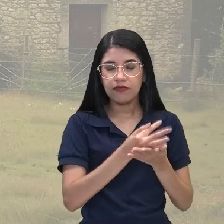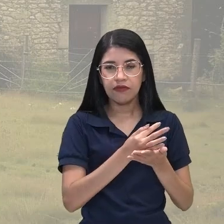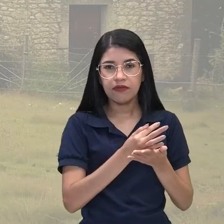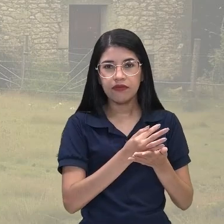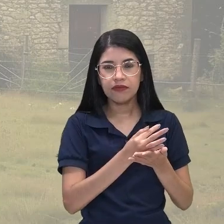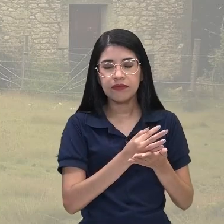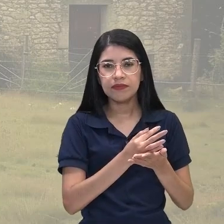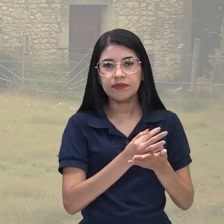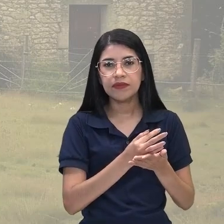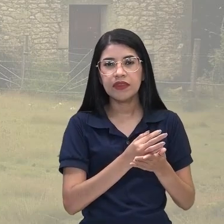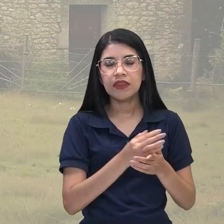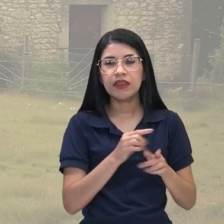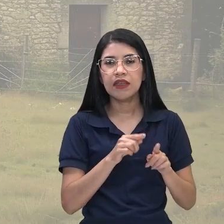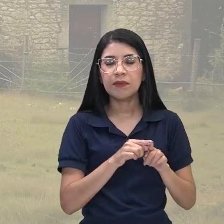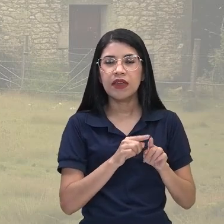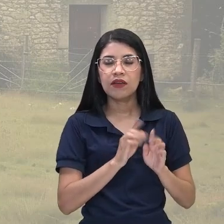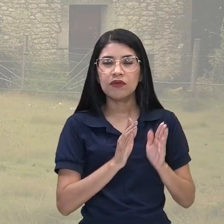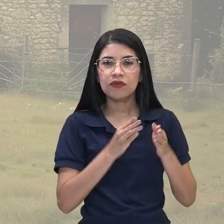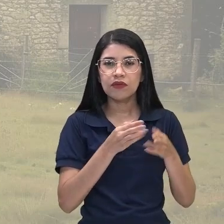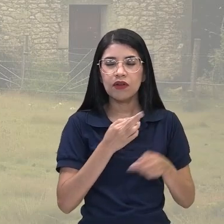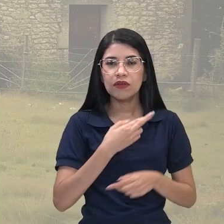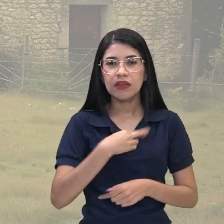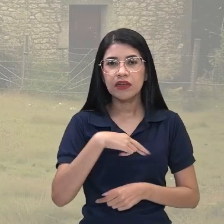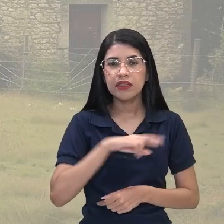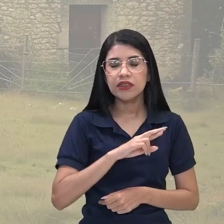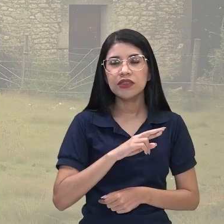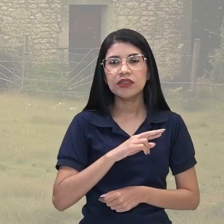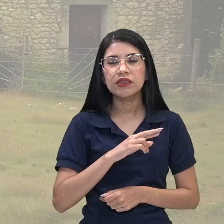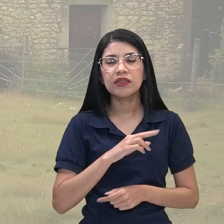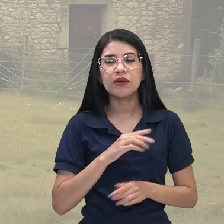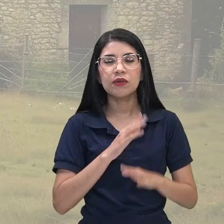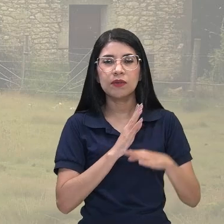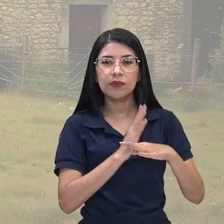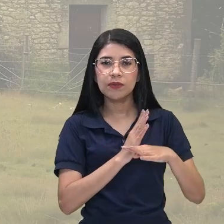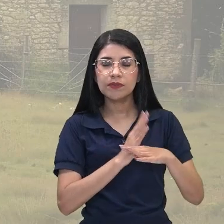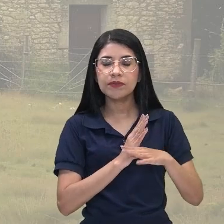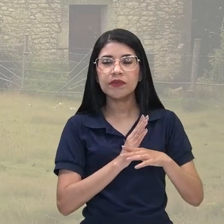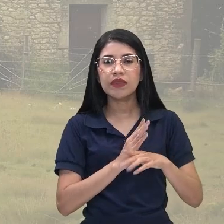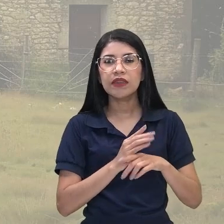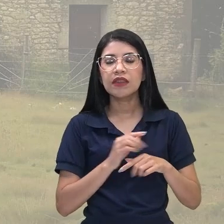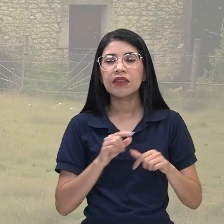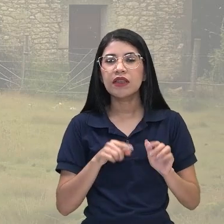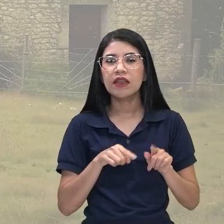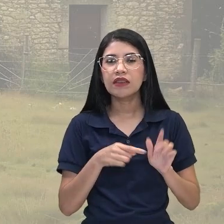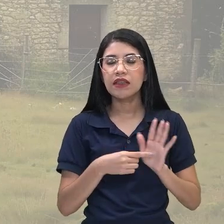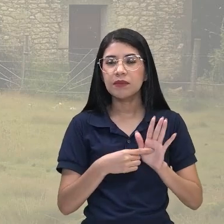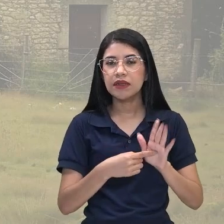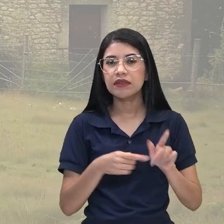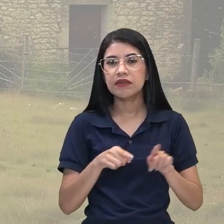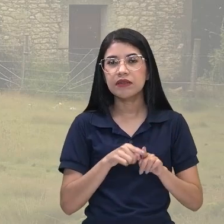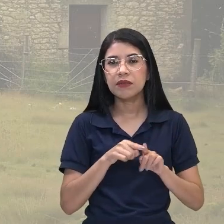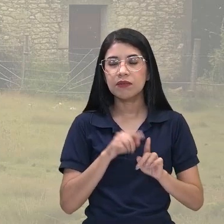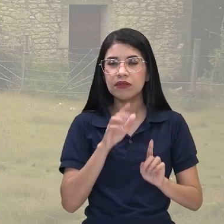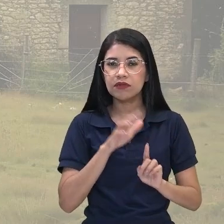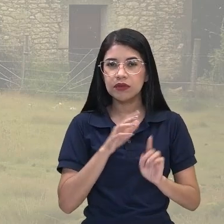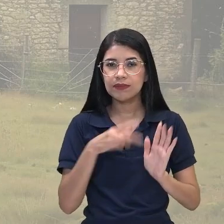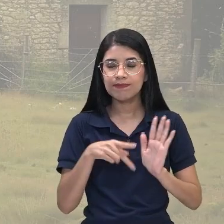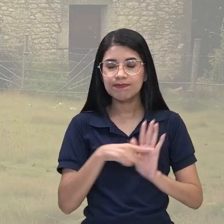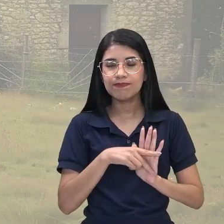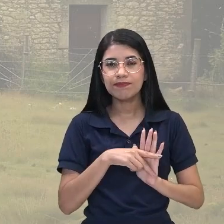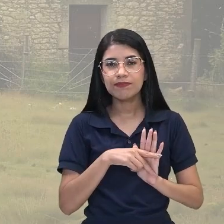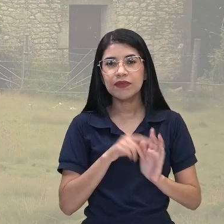muito pela religião, modo de pensar, o barroco. Ele traz essa tendência